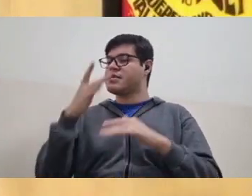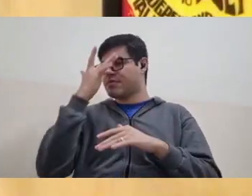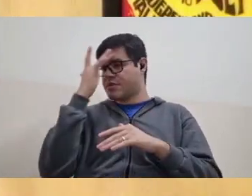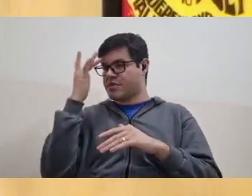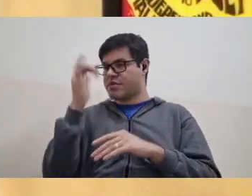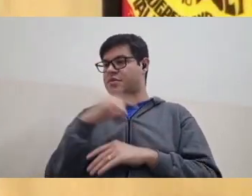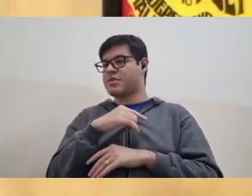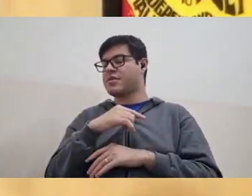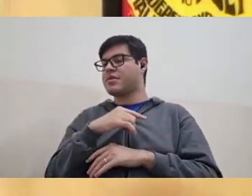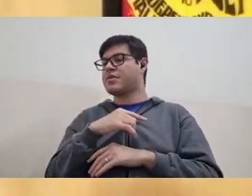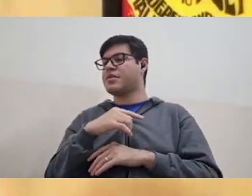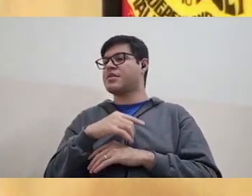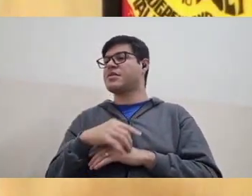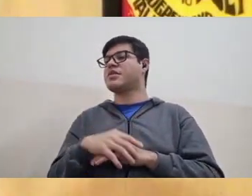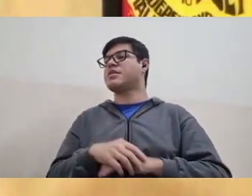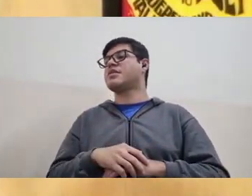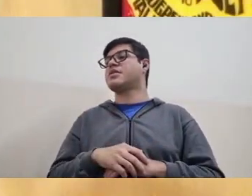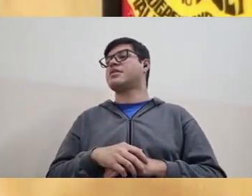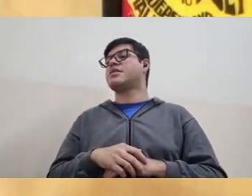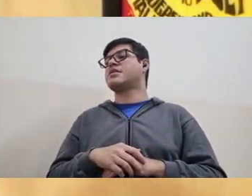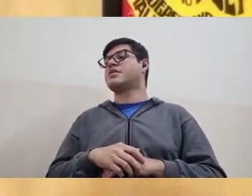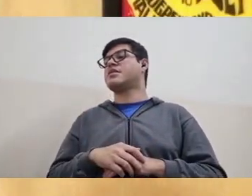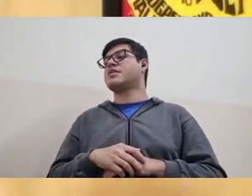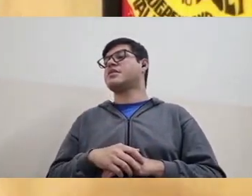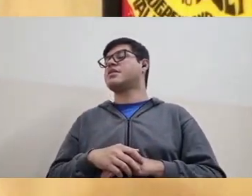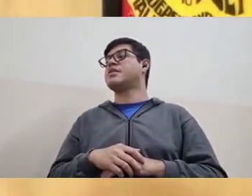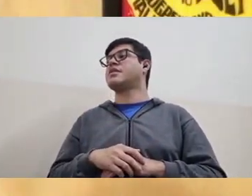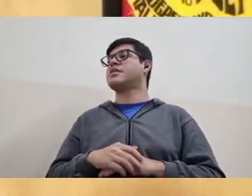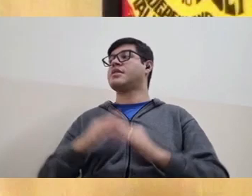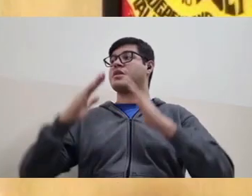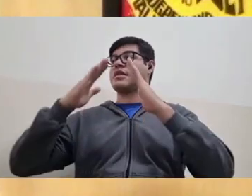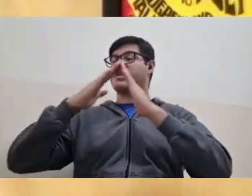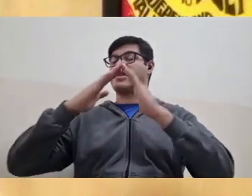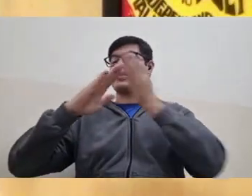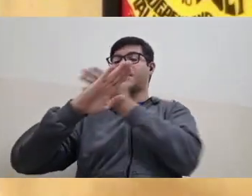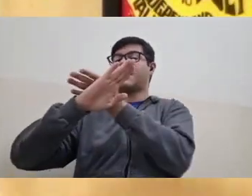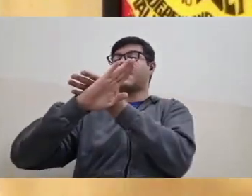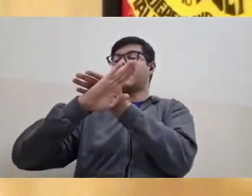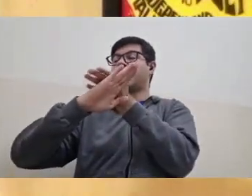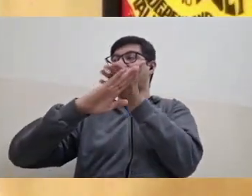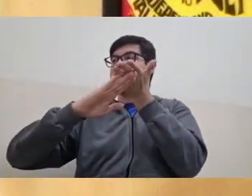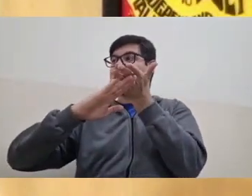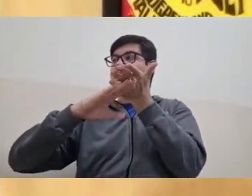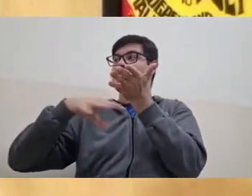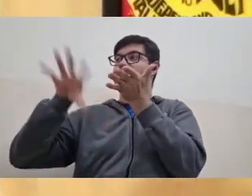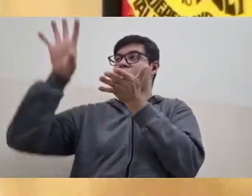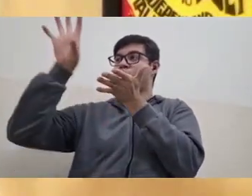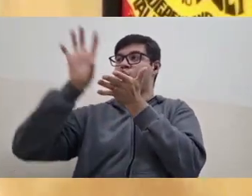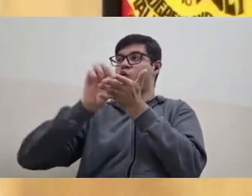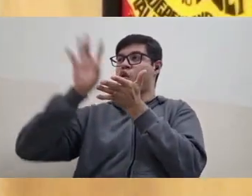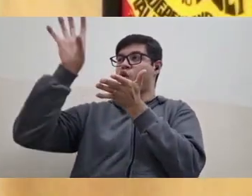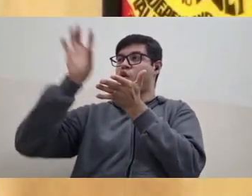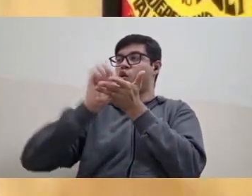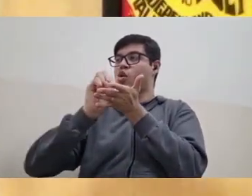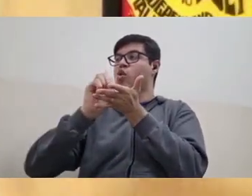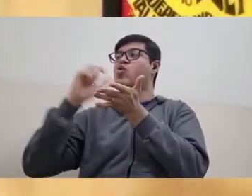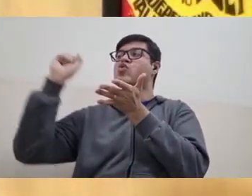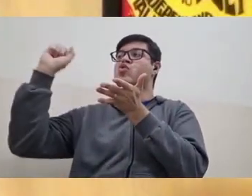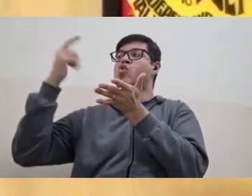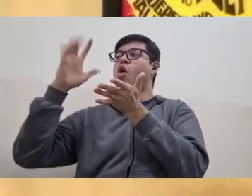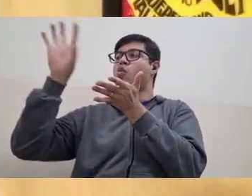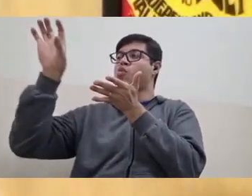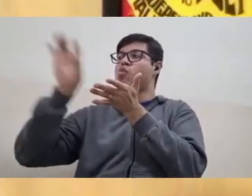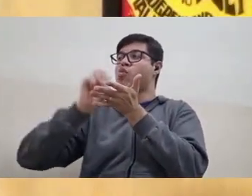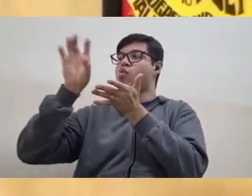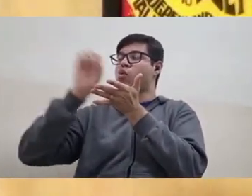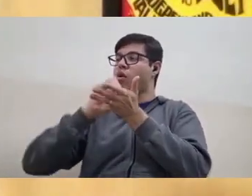quem tem, por exemplo, aquecedor solar, energia solar, tem árvores e tal. Eu nunca fui pedir nada